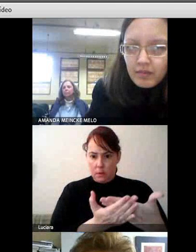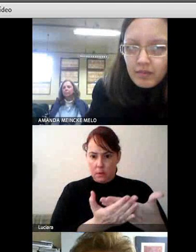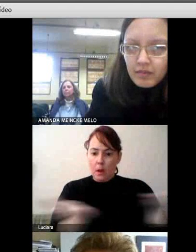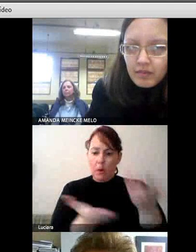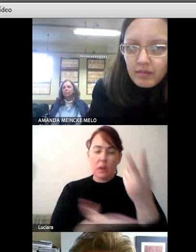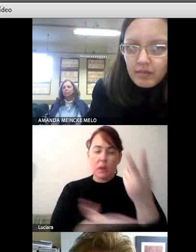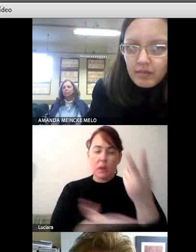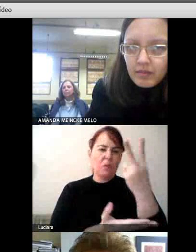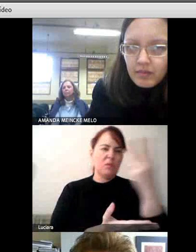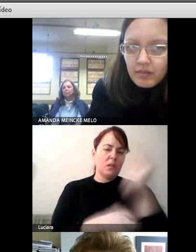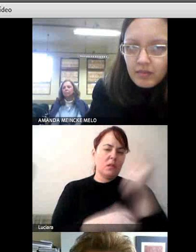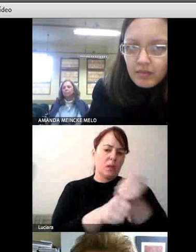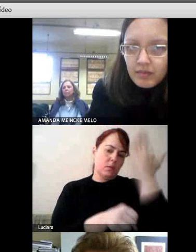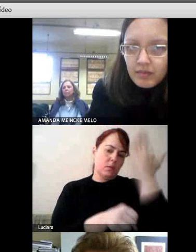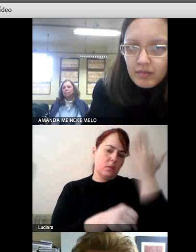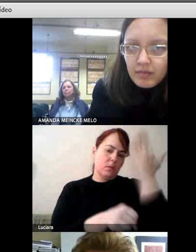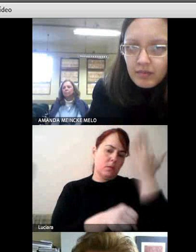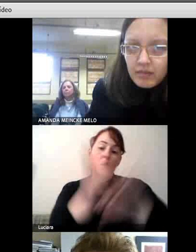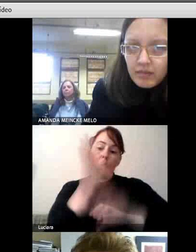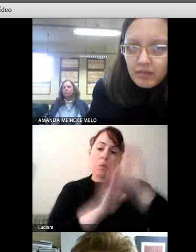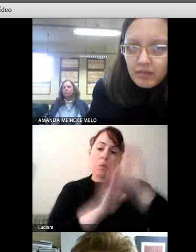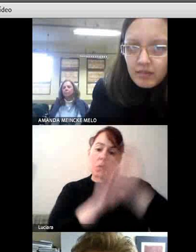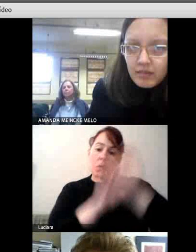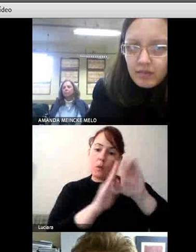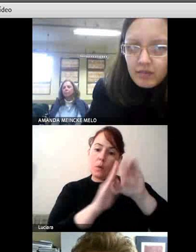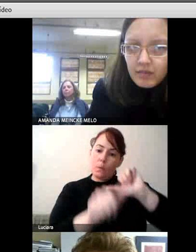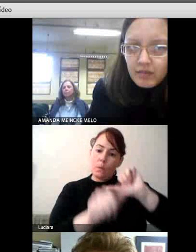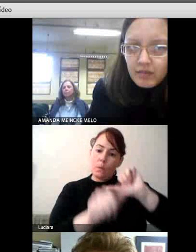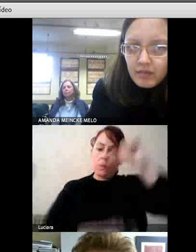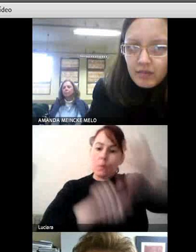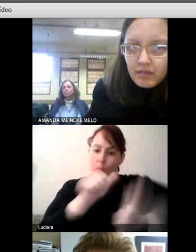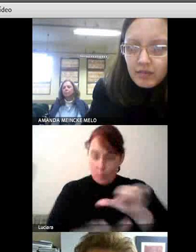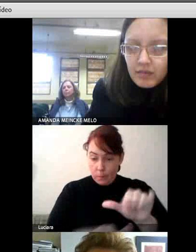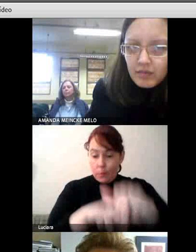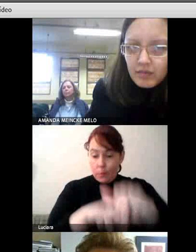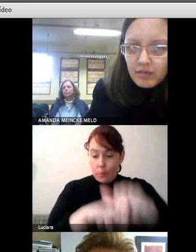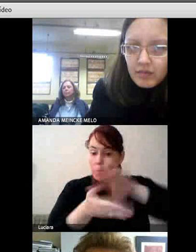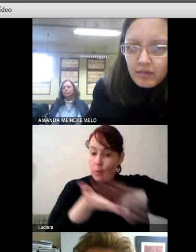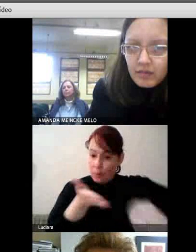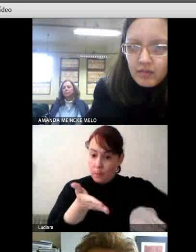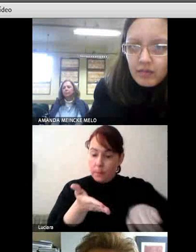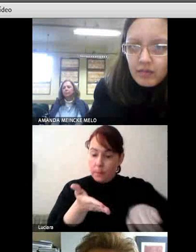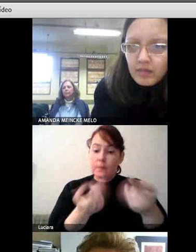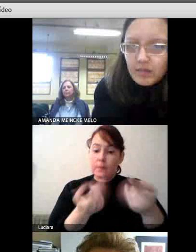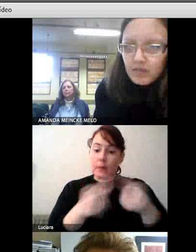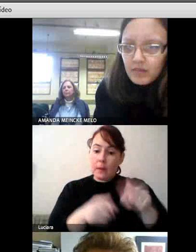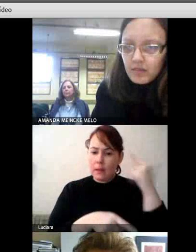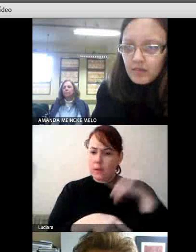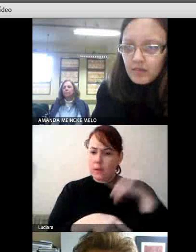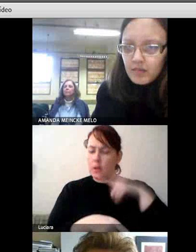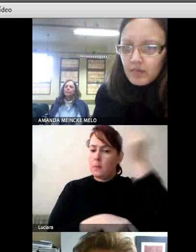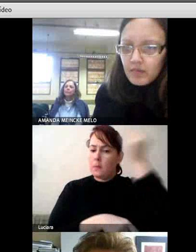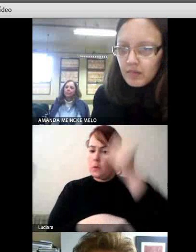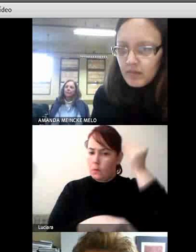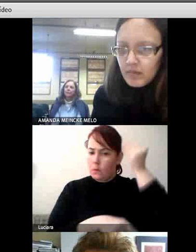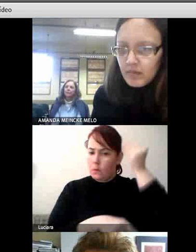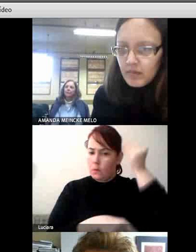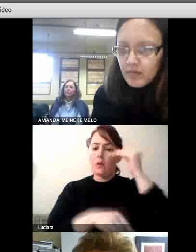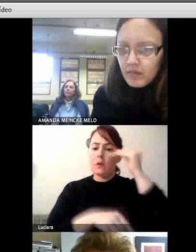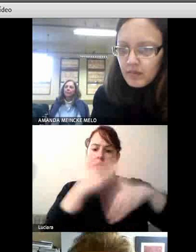num vestibular de uma profissão mais complexa. Então é como se a pedagogia fosse simples, e a pedagogia